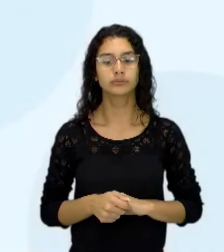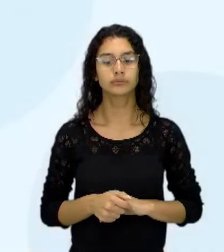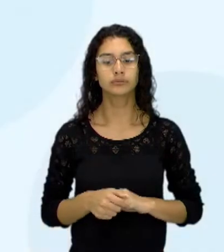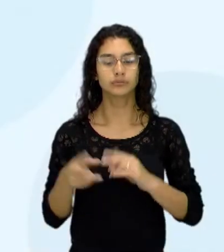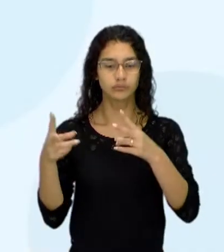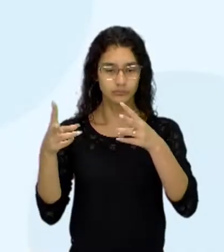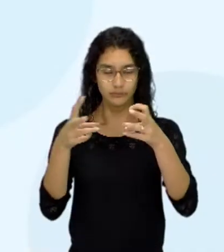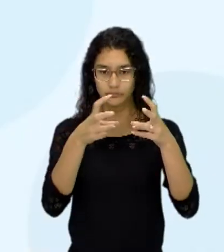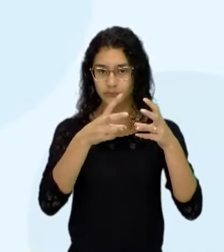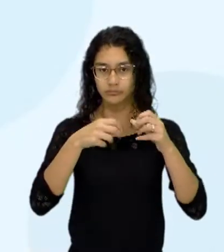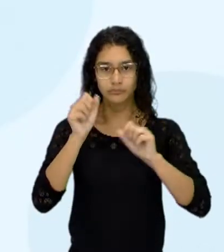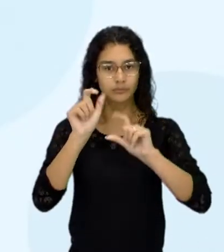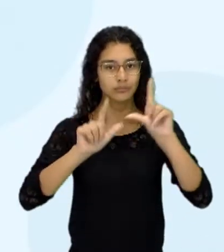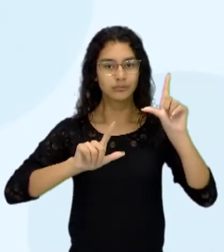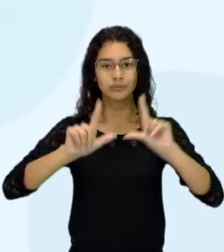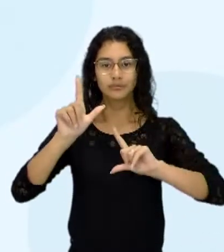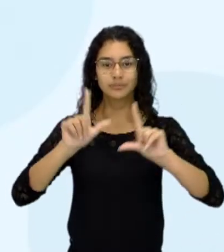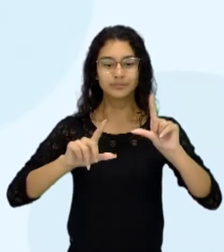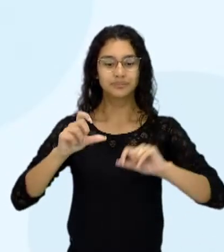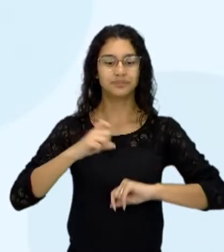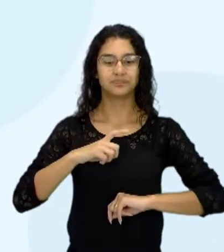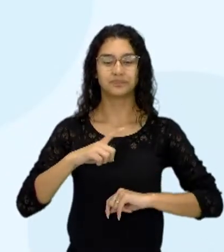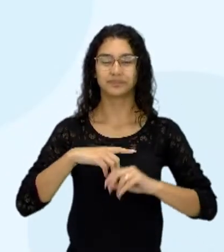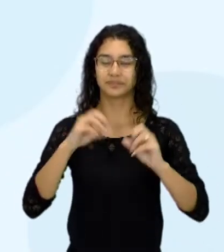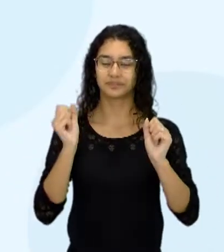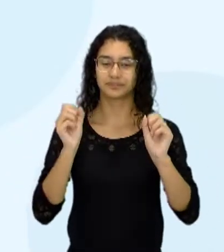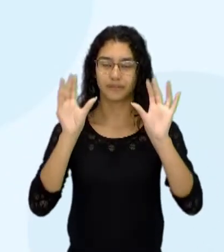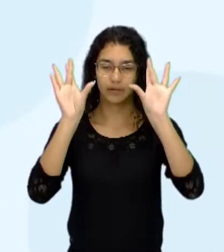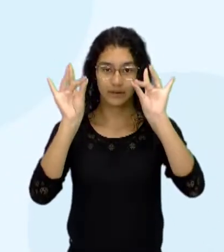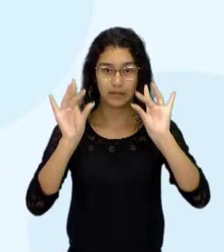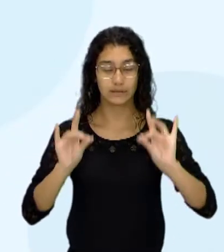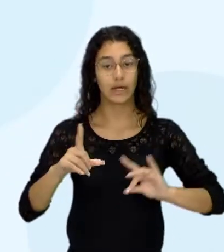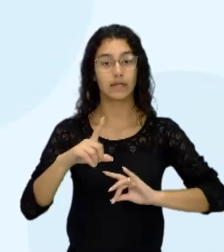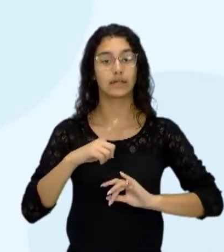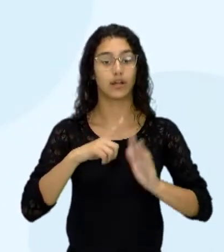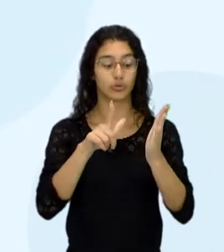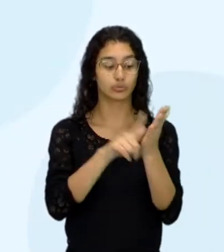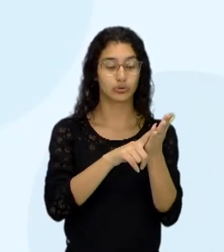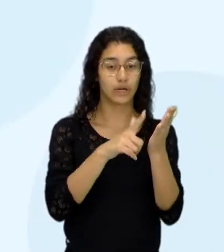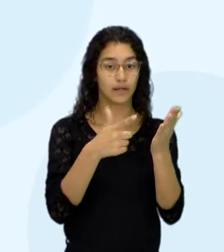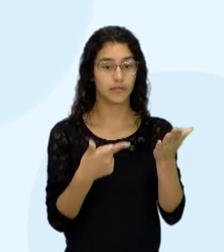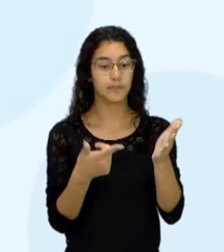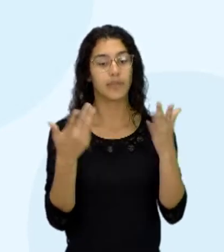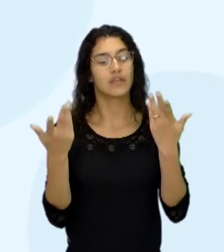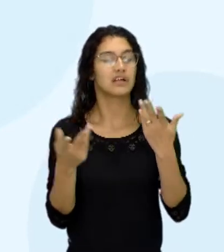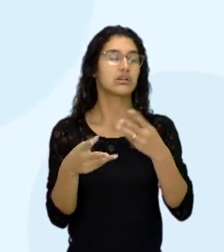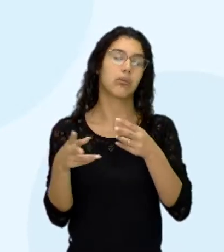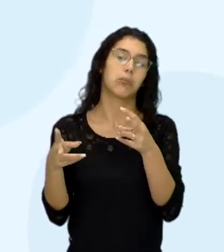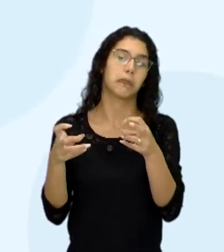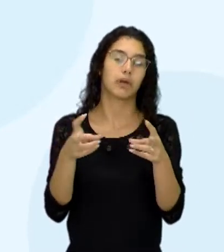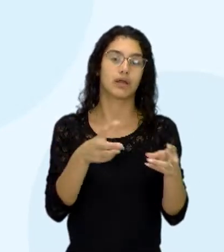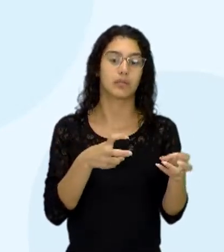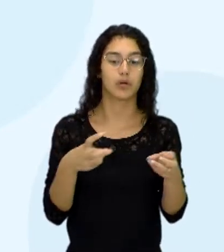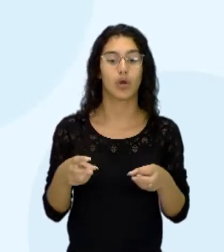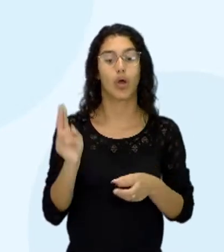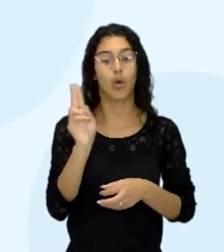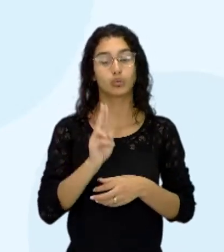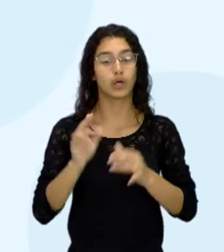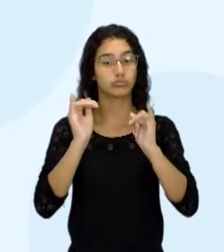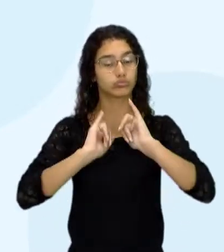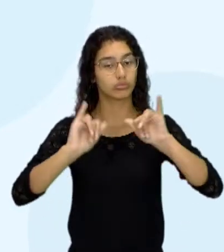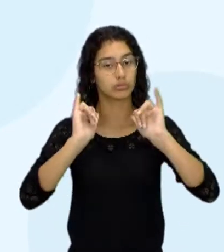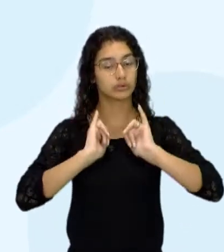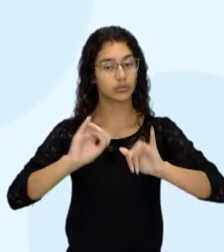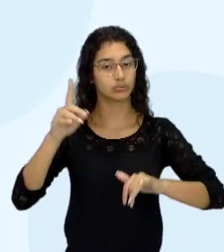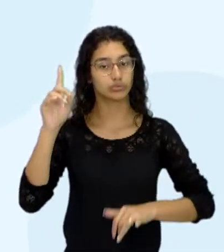observatórios de imprensa dão luz aos detalhes do jornalismo que talvez não percebamos ao consumir informações